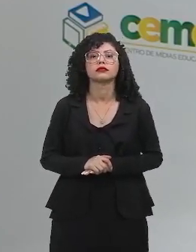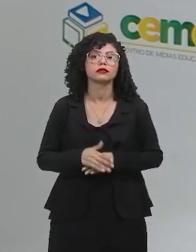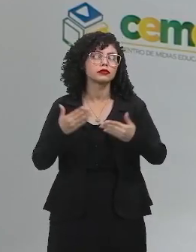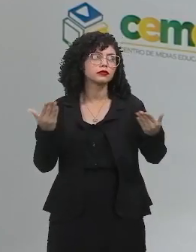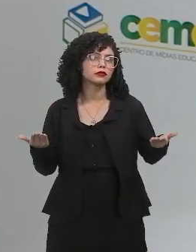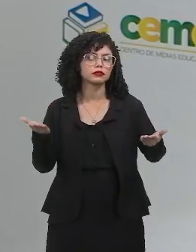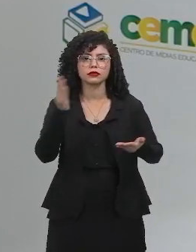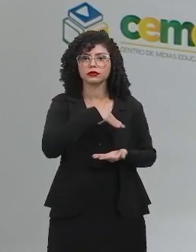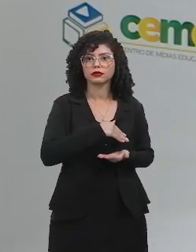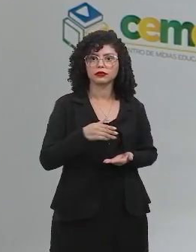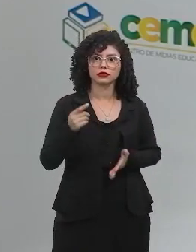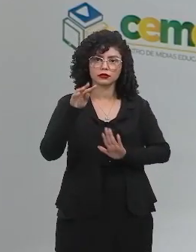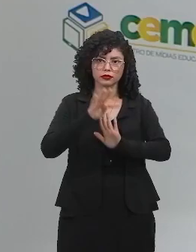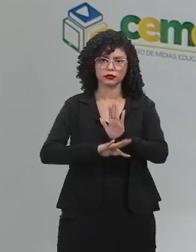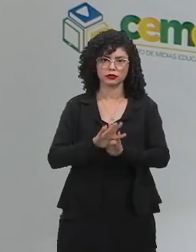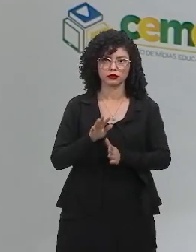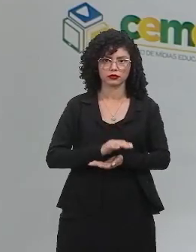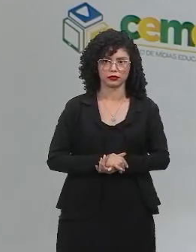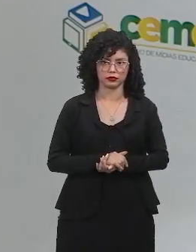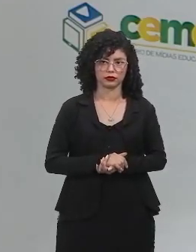então vamos ao texto.